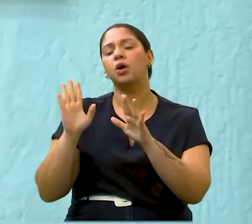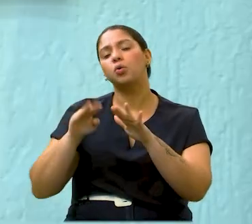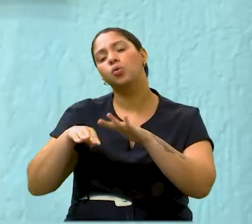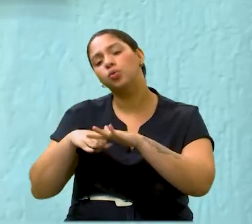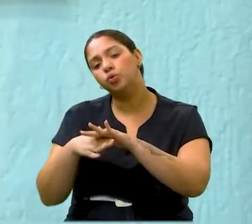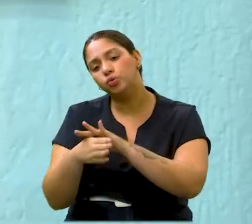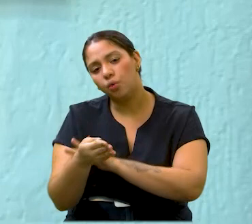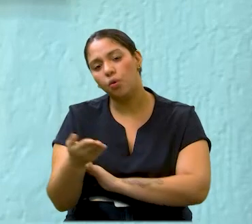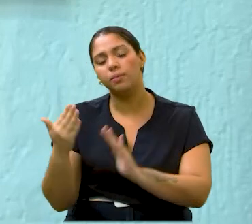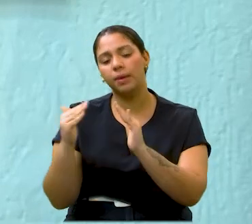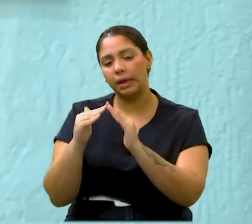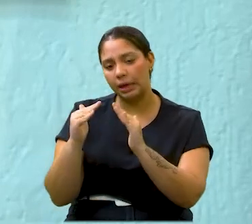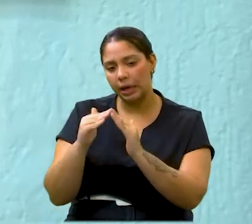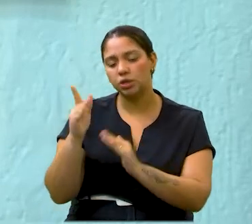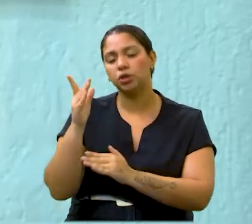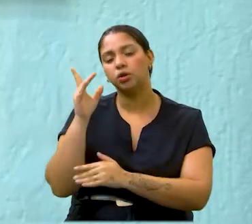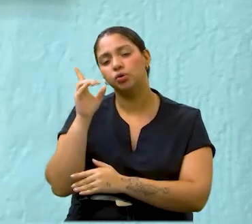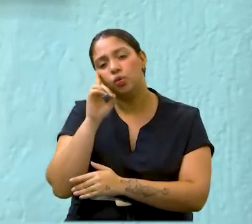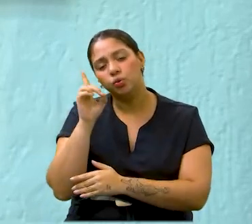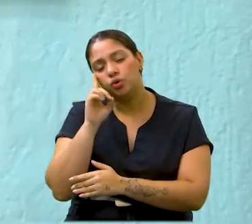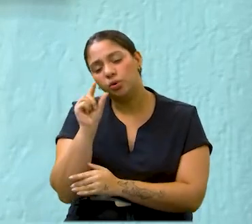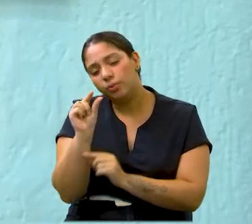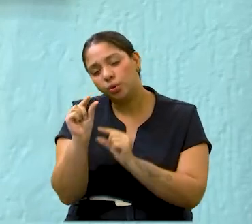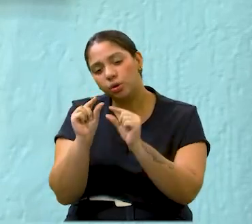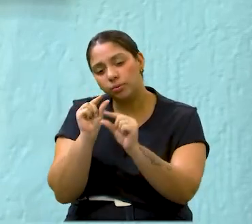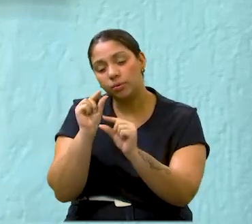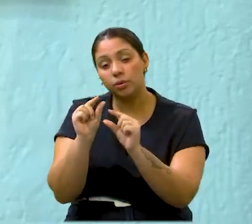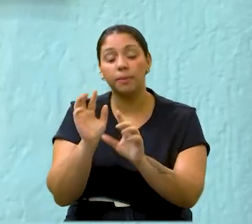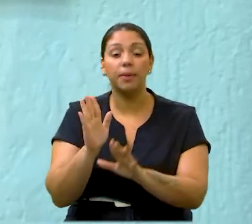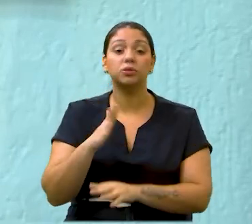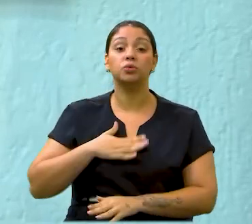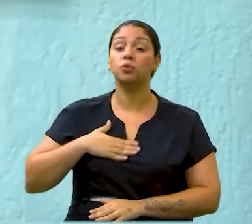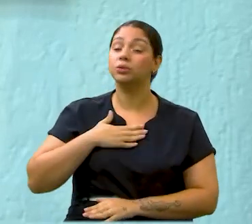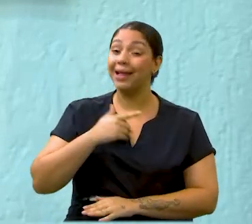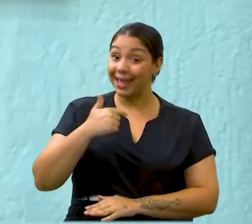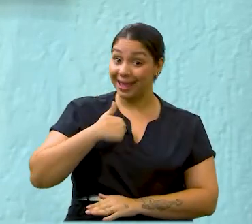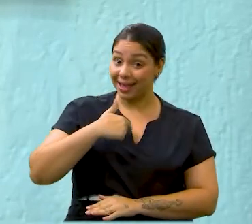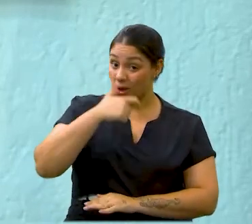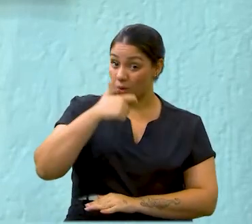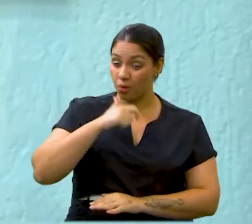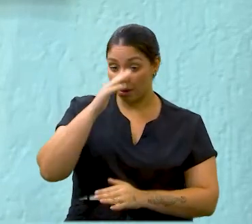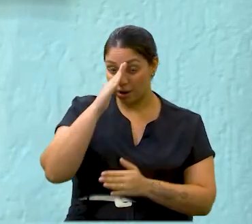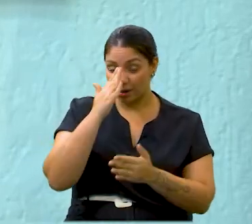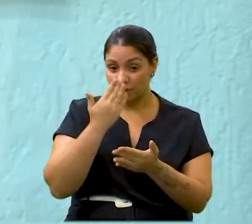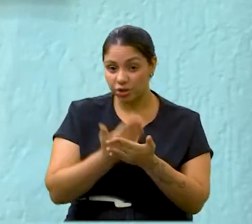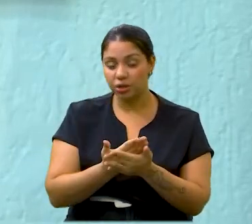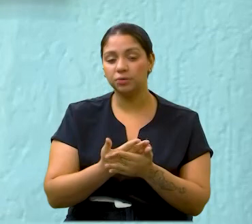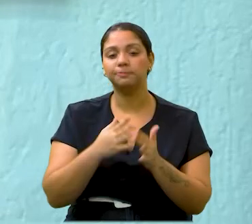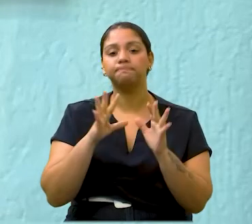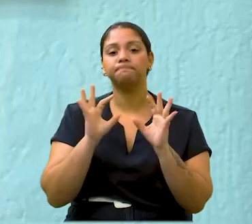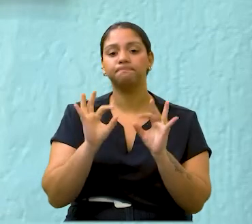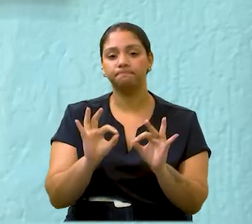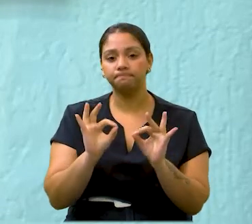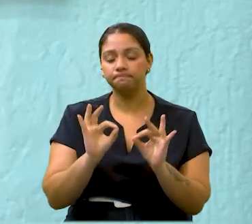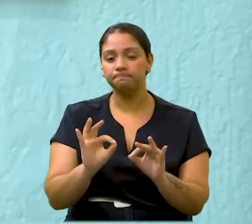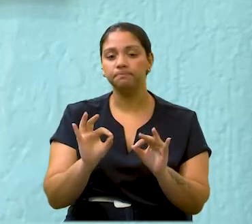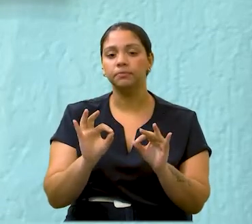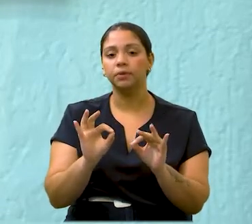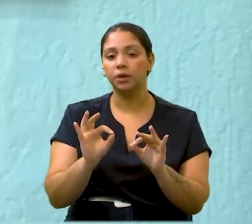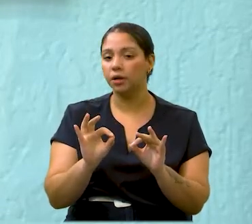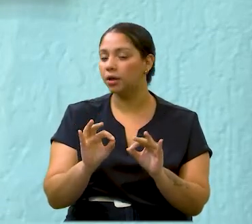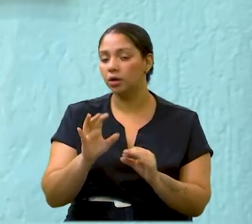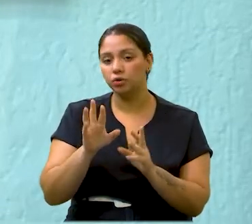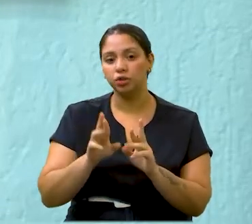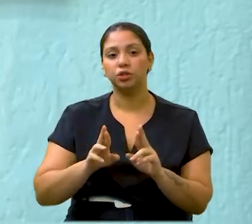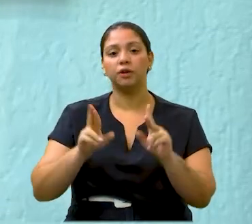casa todo dia um pouquinho? Sim. Mas o que nós gostamos, o que eu acredito que venha a ser assim, o cerne